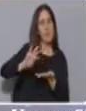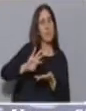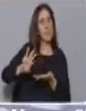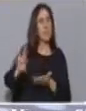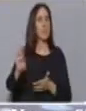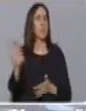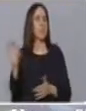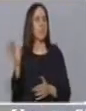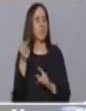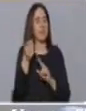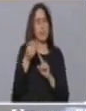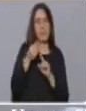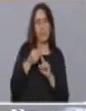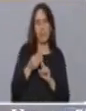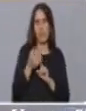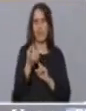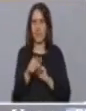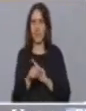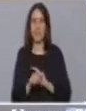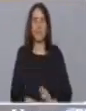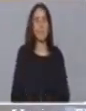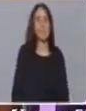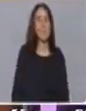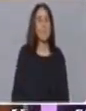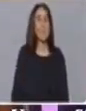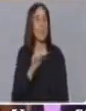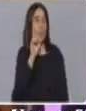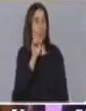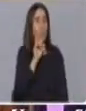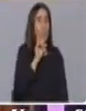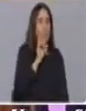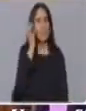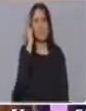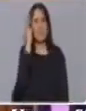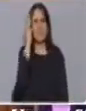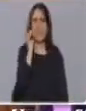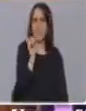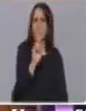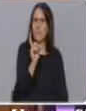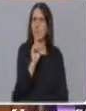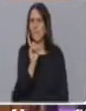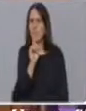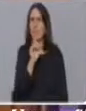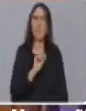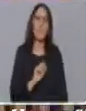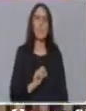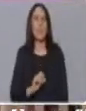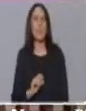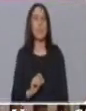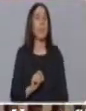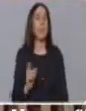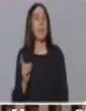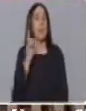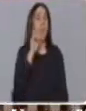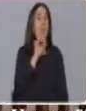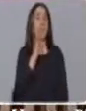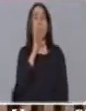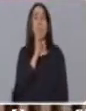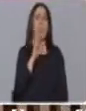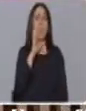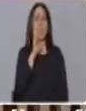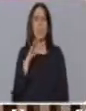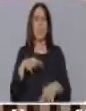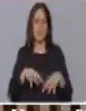afasta, afasta o meu Vidal. Brejeira, não sejas trafulha. Oh, linda, vem